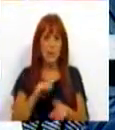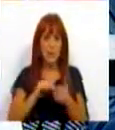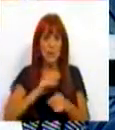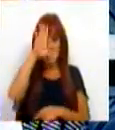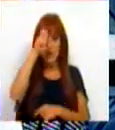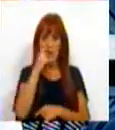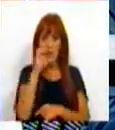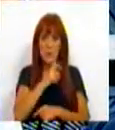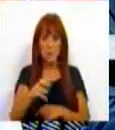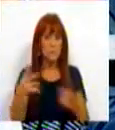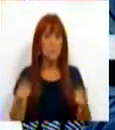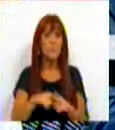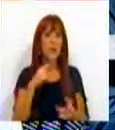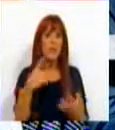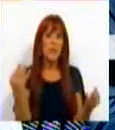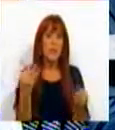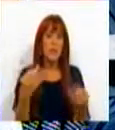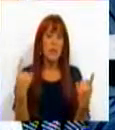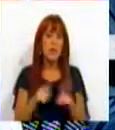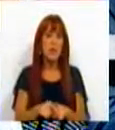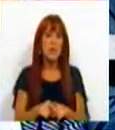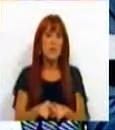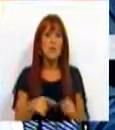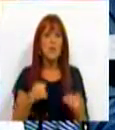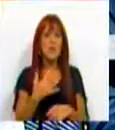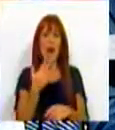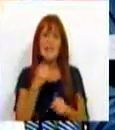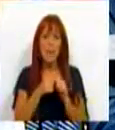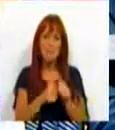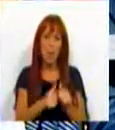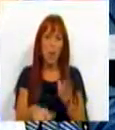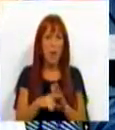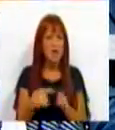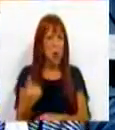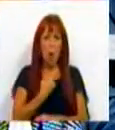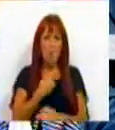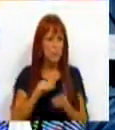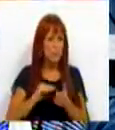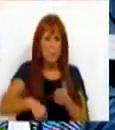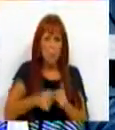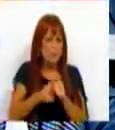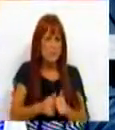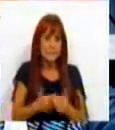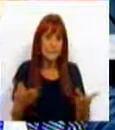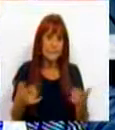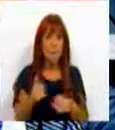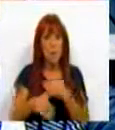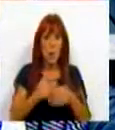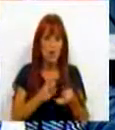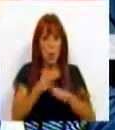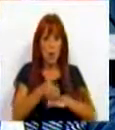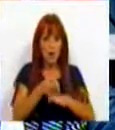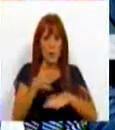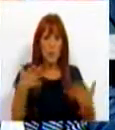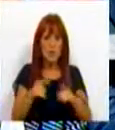Secretário-Geral da Energia a garantir o escrupuloso cumprimento da lei, das obrigações contratuais e assim iremos